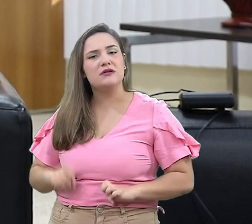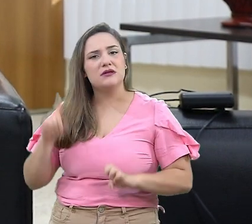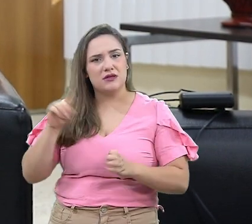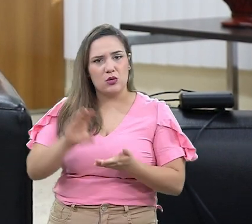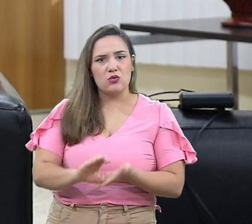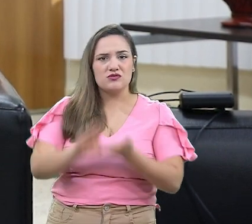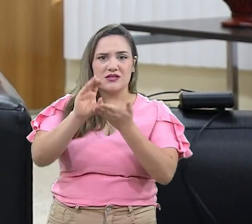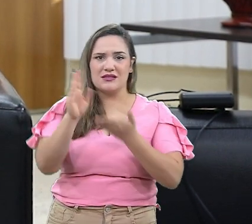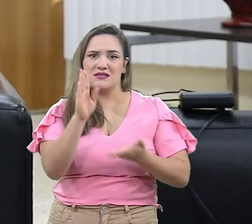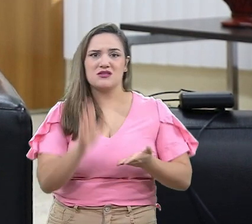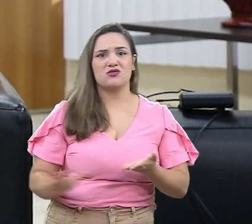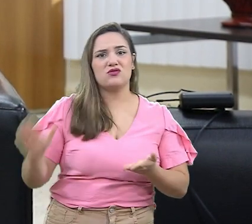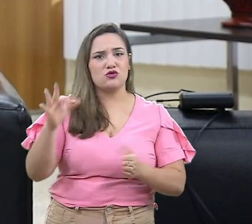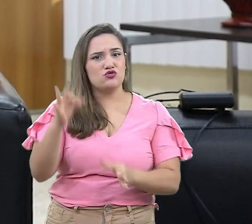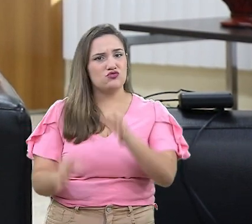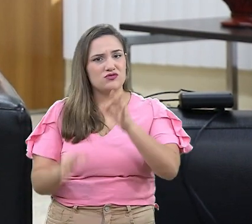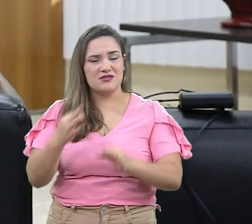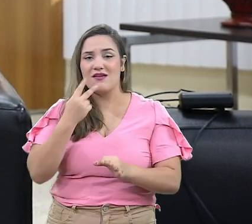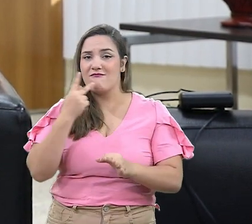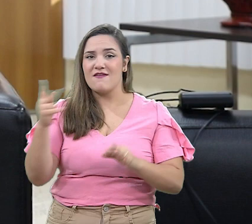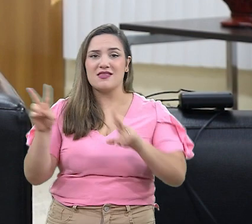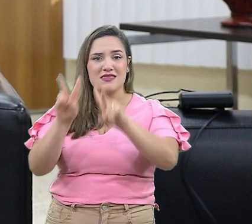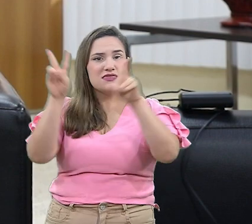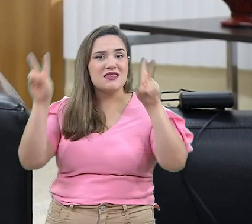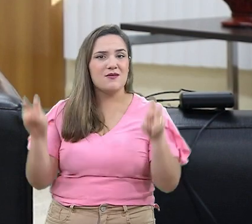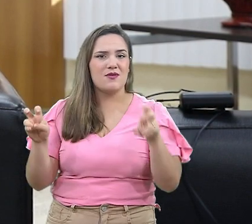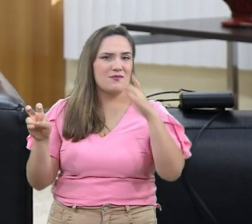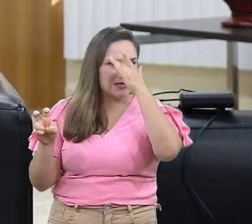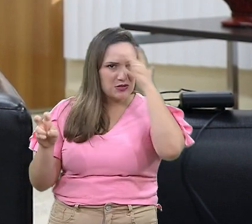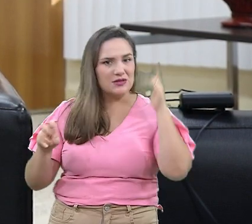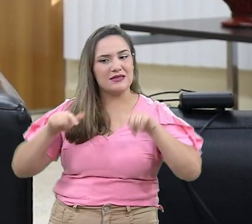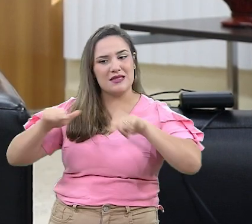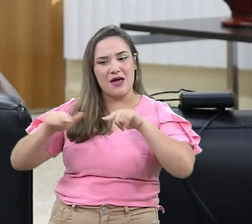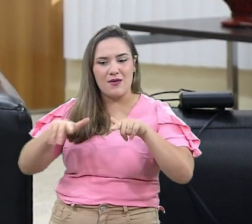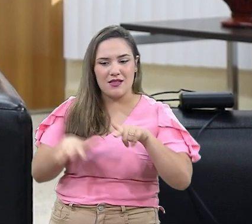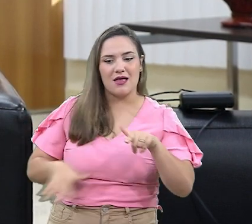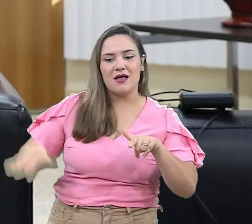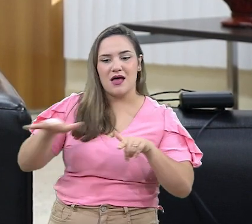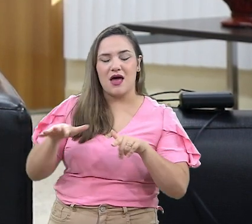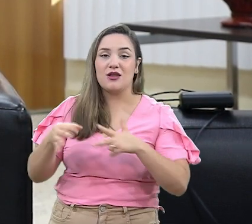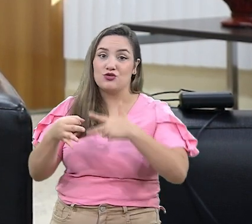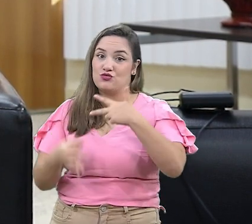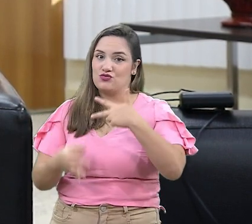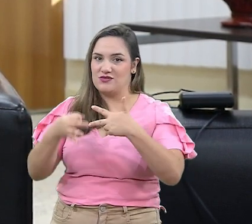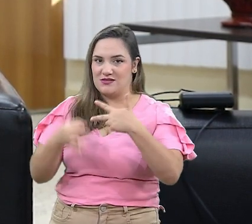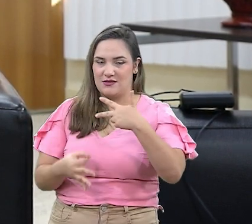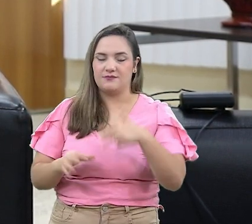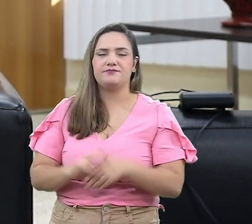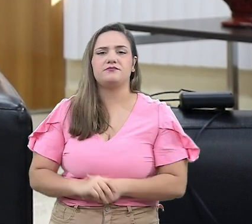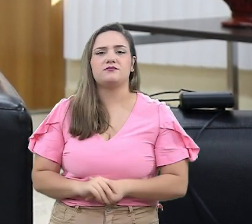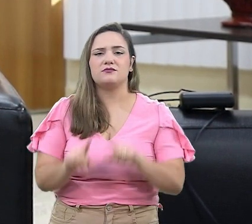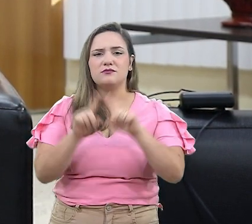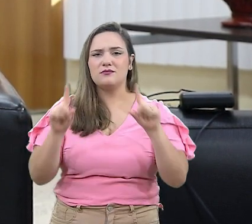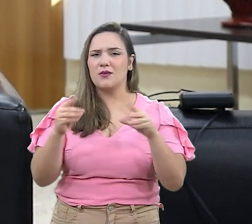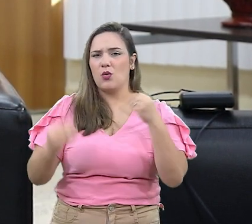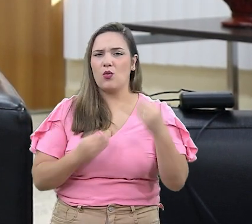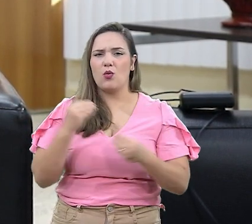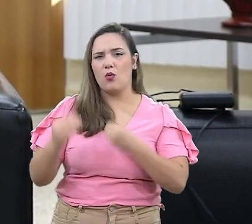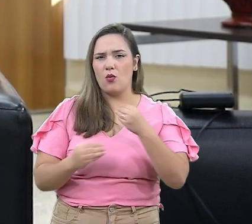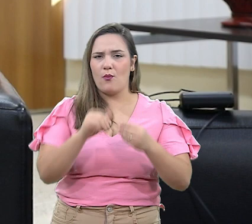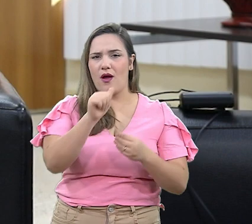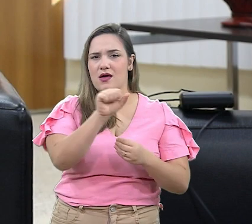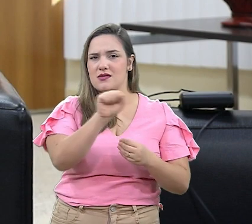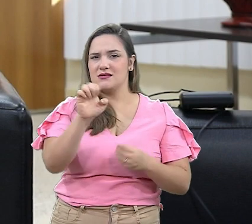do Conselho Nacional de Justiça e, portanto, voltada para as pessoas que atuam no sistema judiciário. Mas